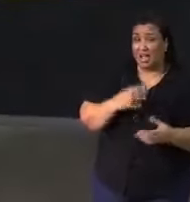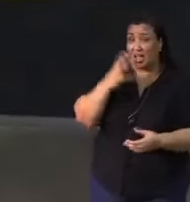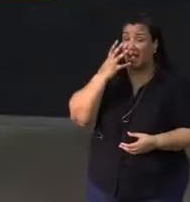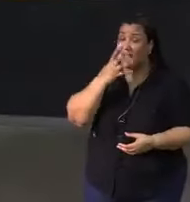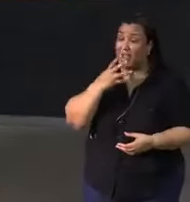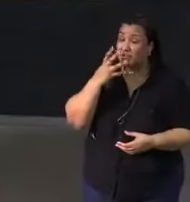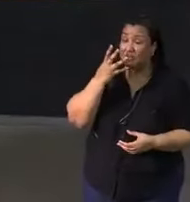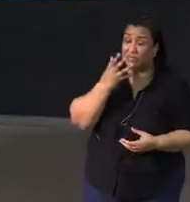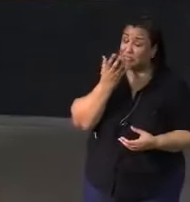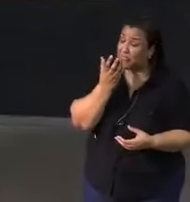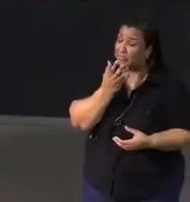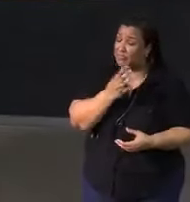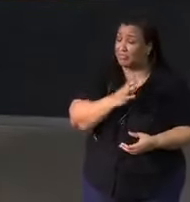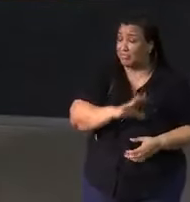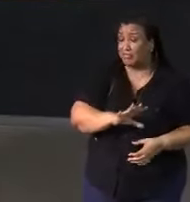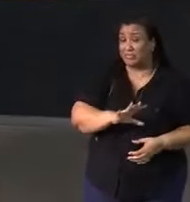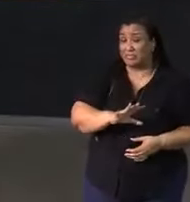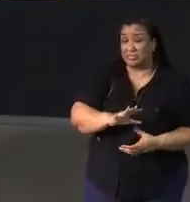Não me atrai mais.